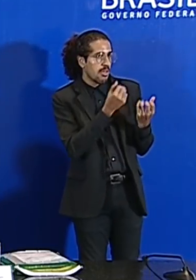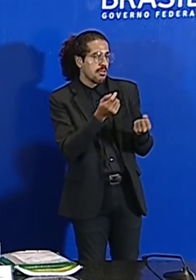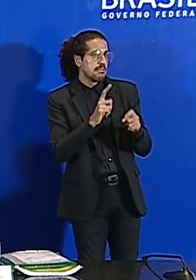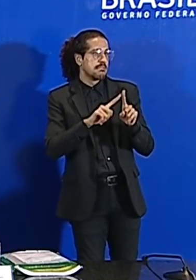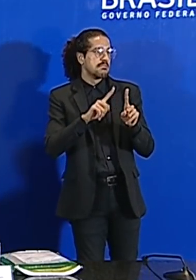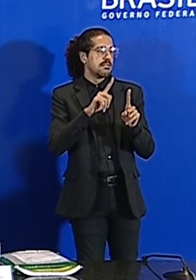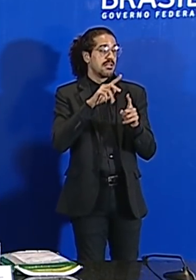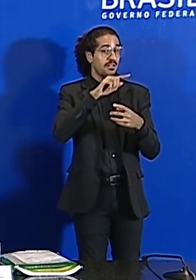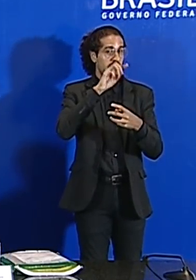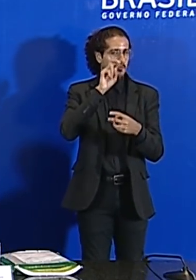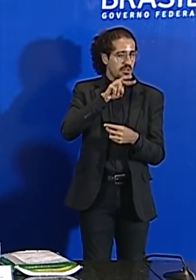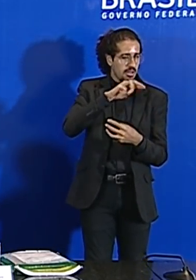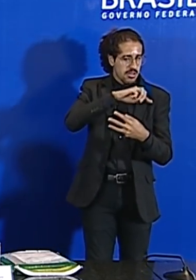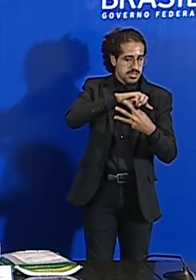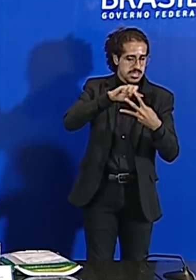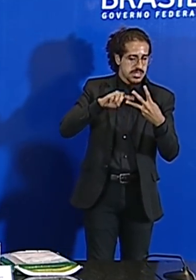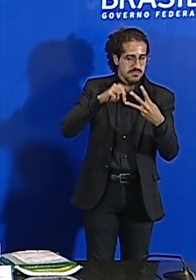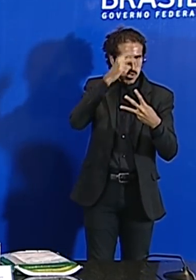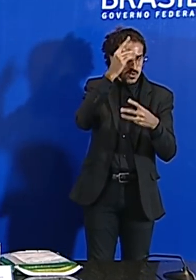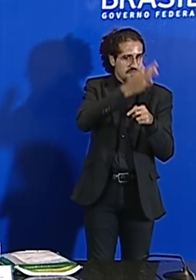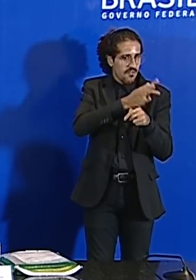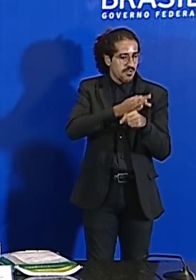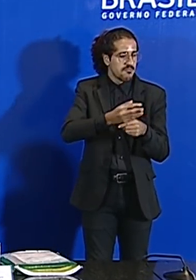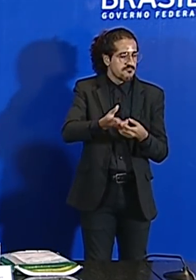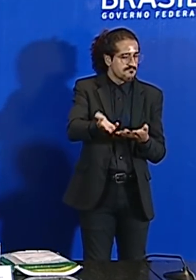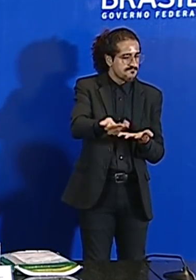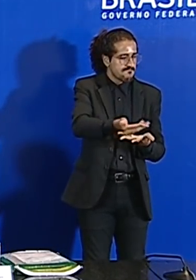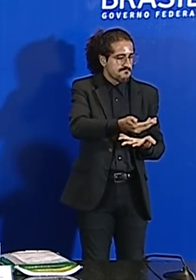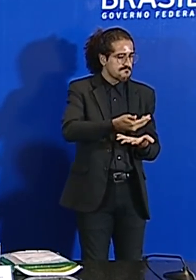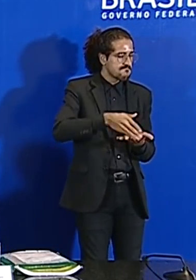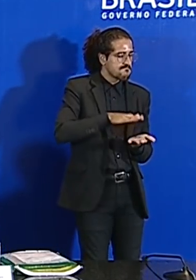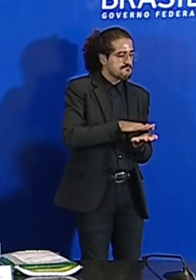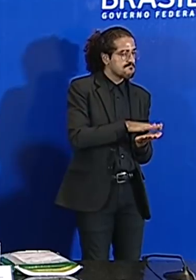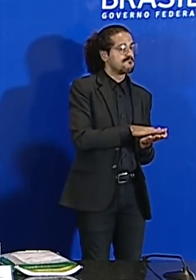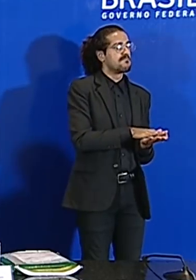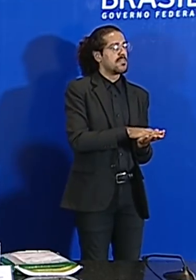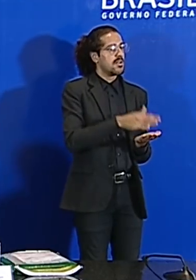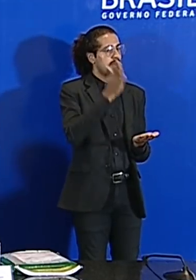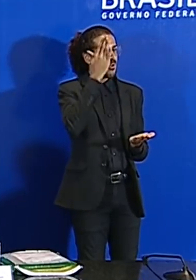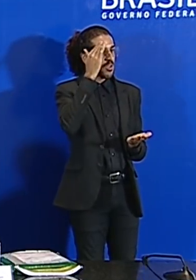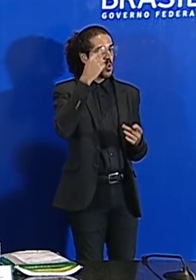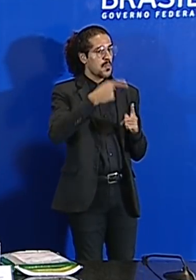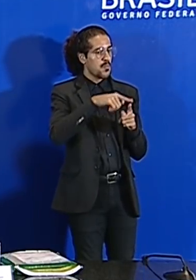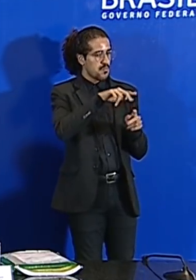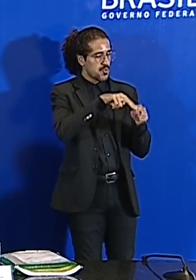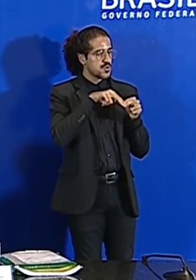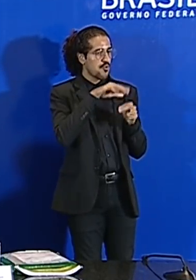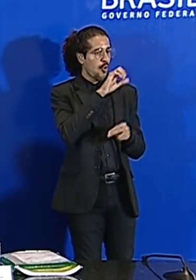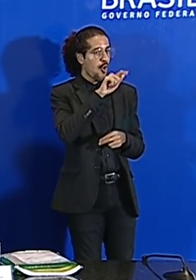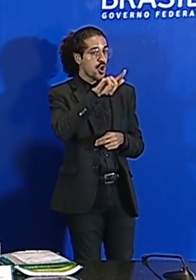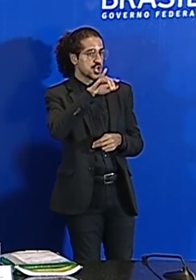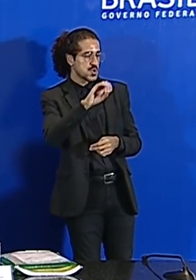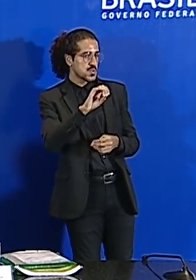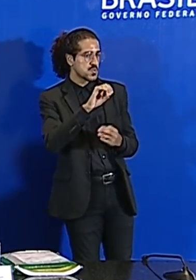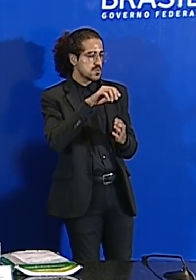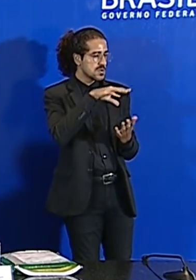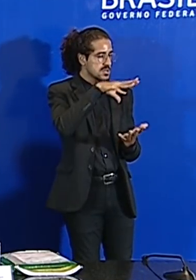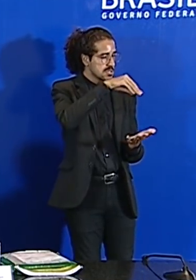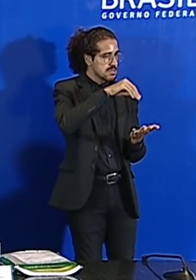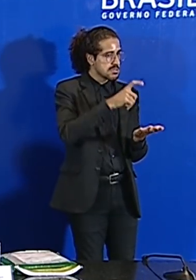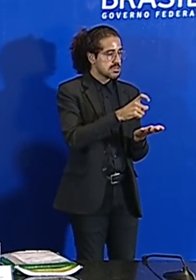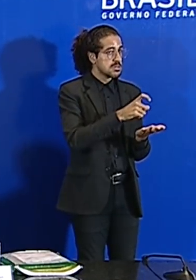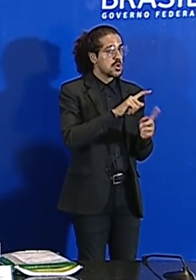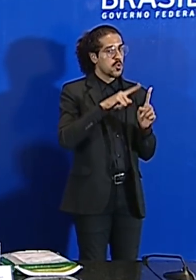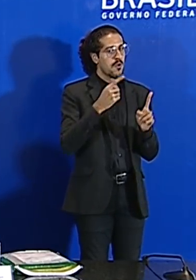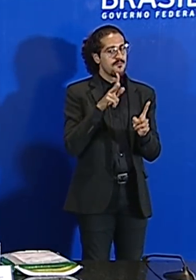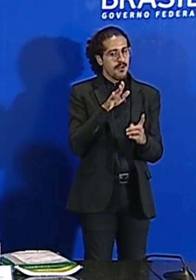viu três alunos que faltaram, separou as provas. A gente sabe pelos códigos de barra e estamos localizando rapidamente. Aí a